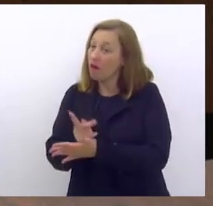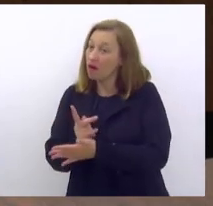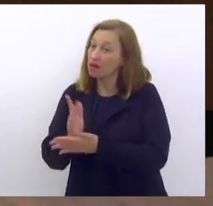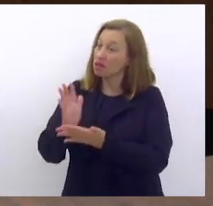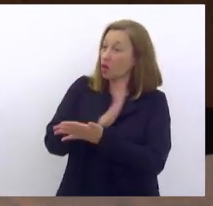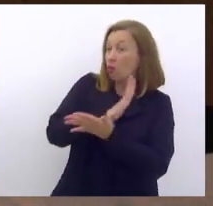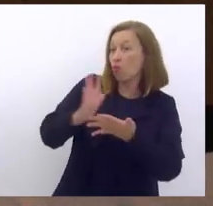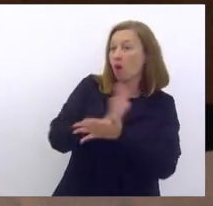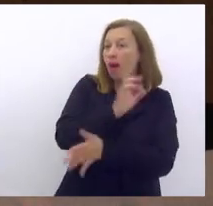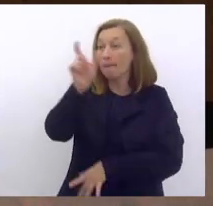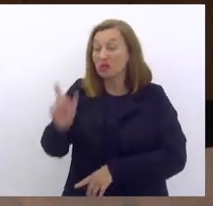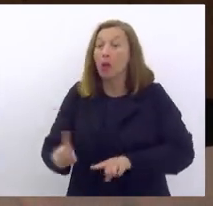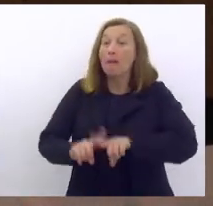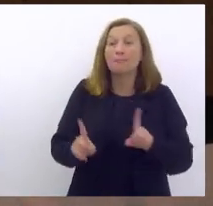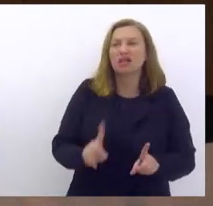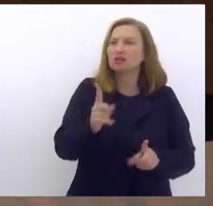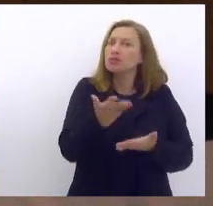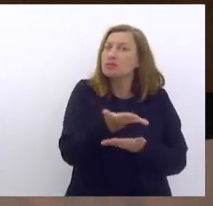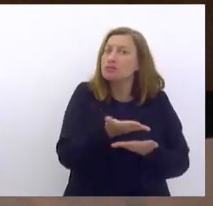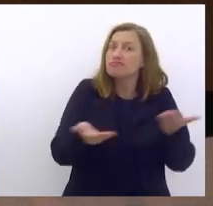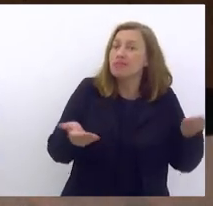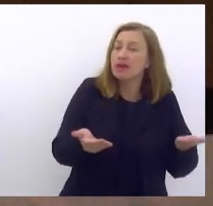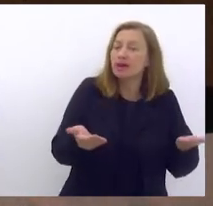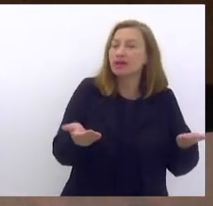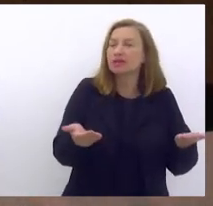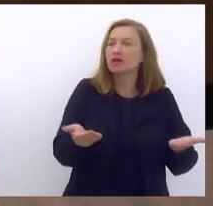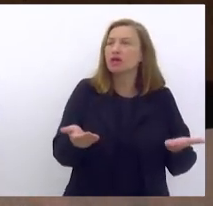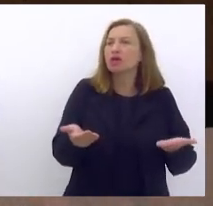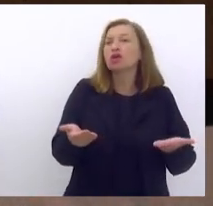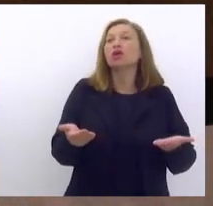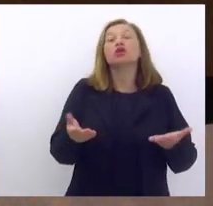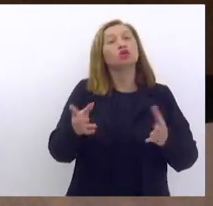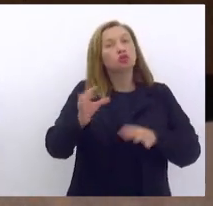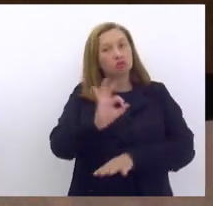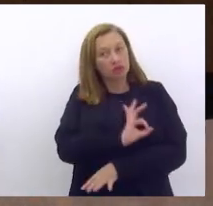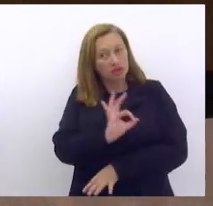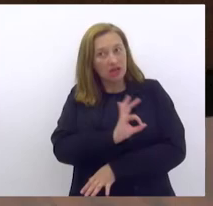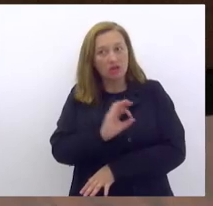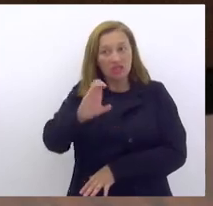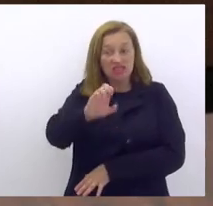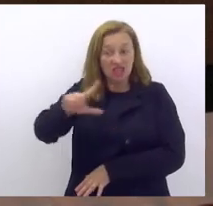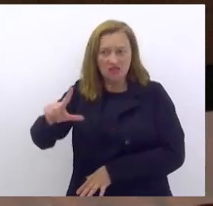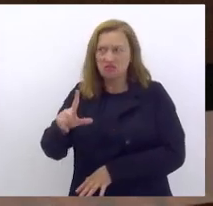pessoa, mas não se perca de vista que os policiais civis